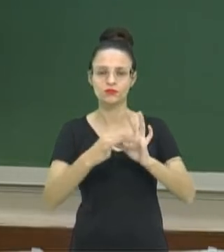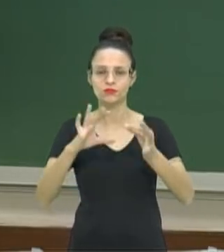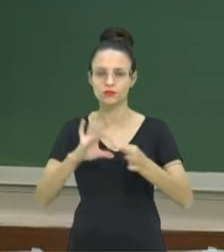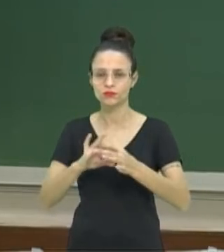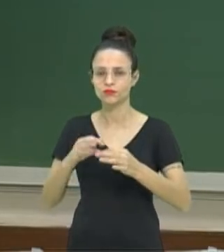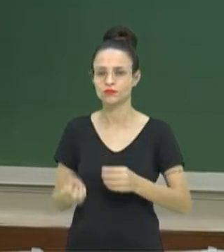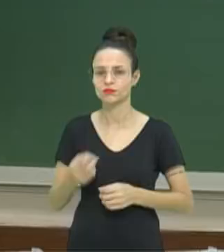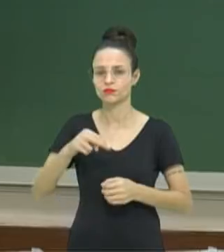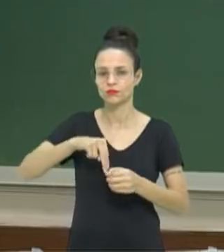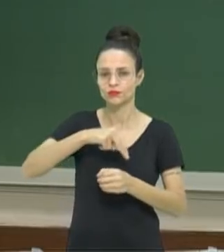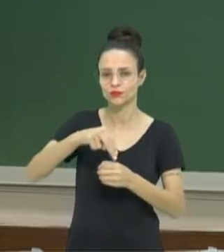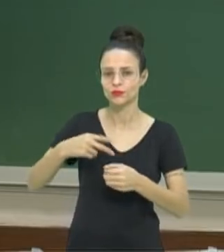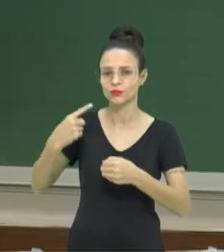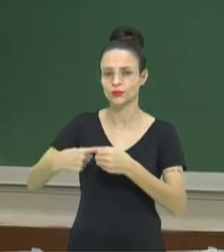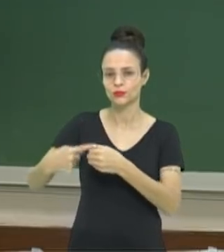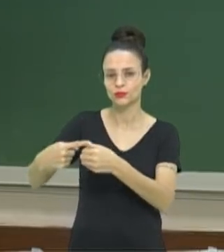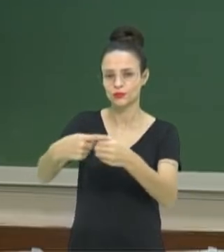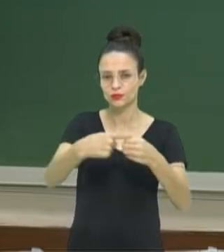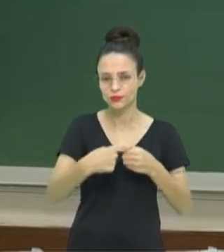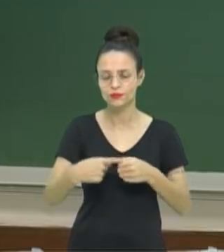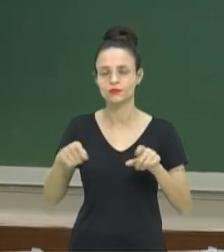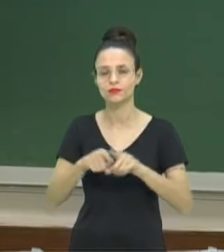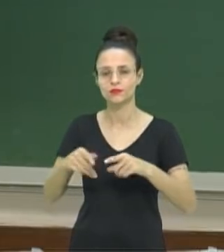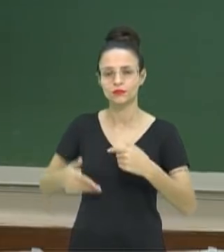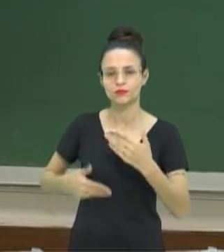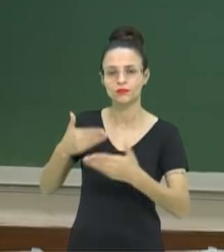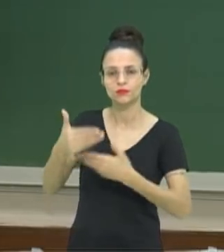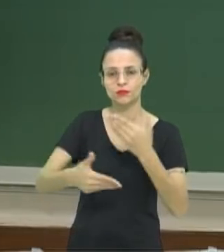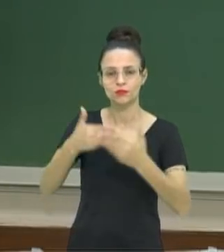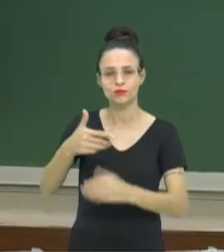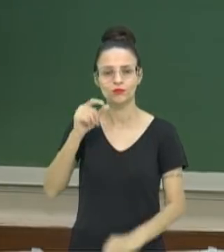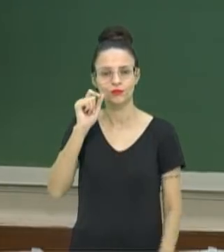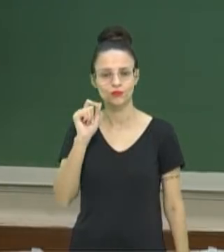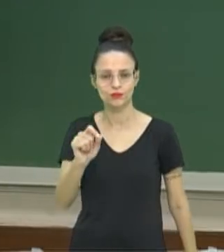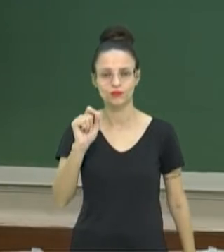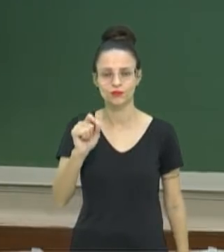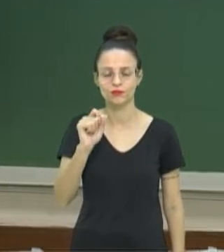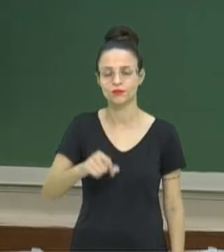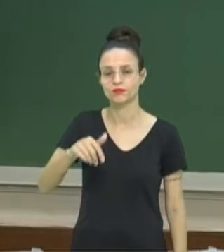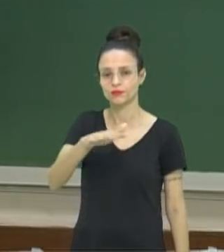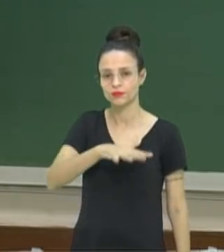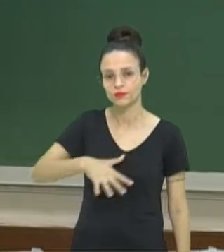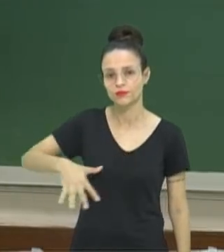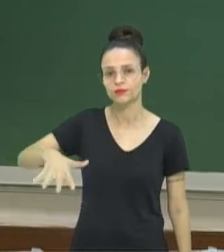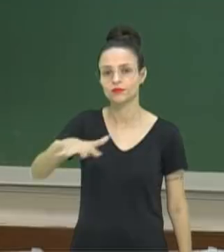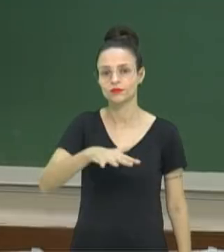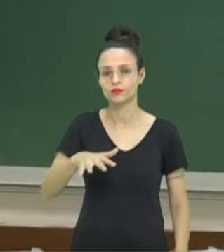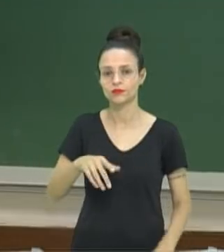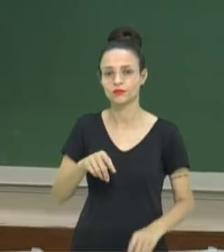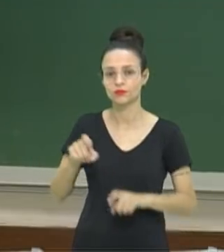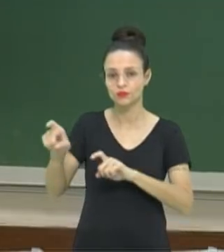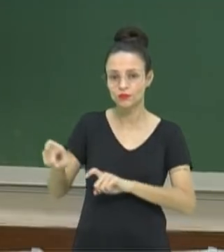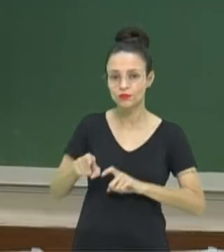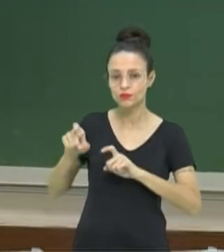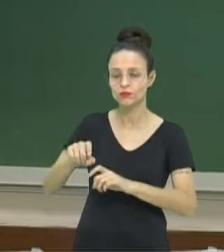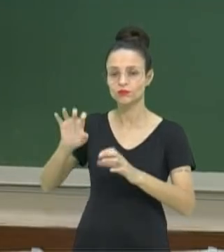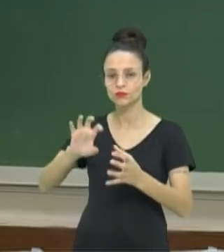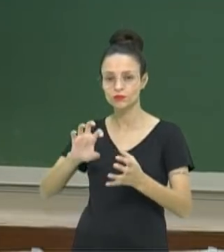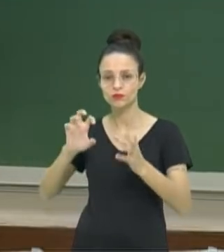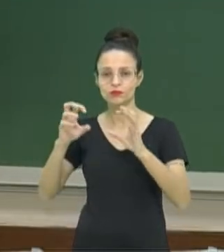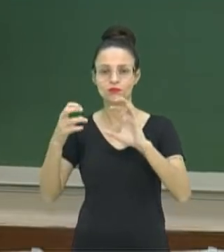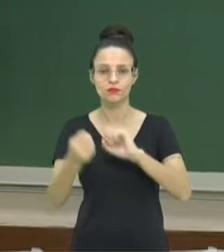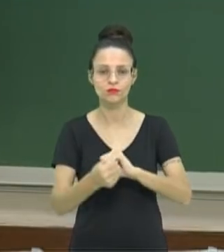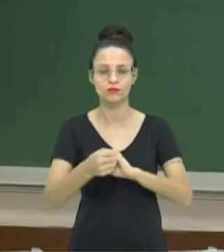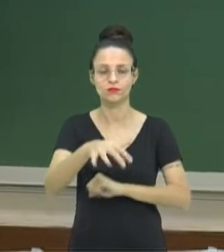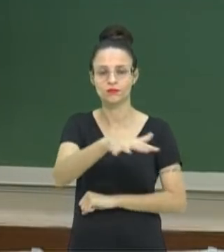os núcleos urbanos ali, né? Num processo que a gente vai ter ali o espaço rural se transformando em